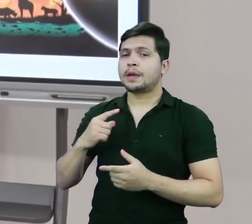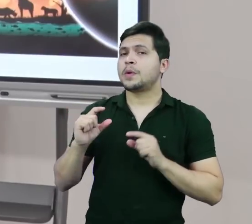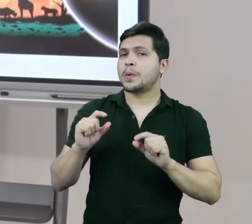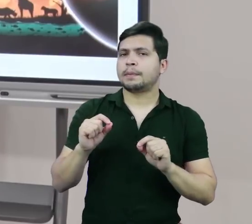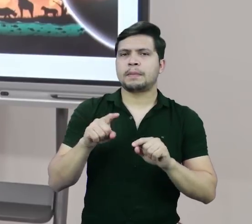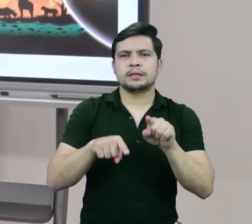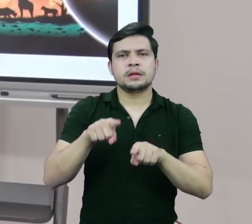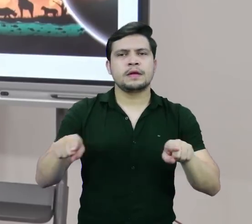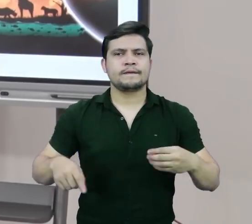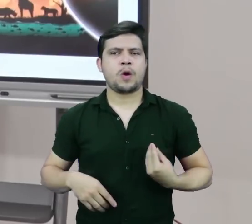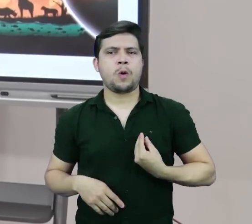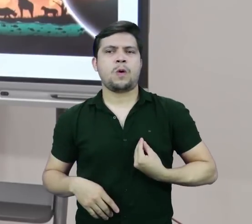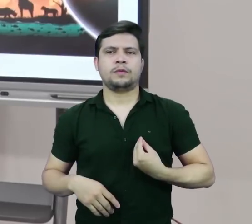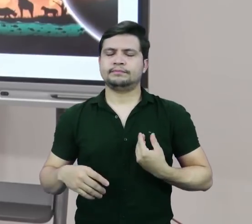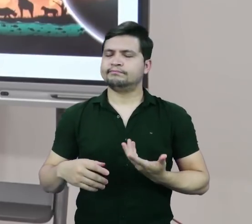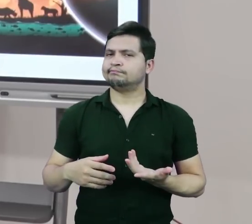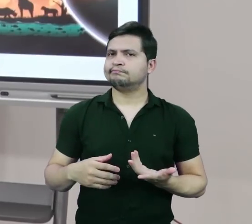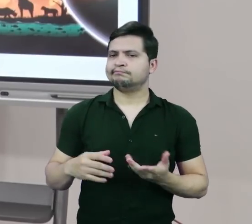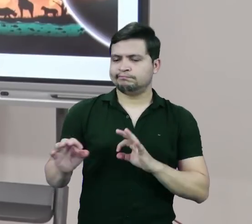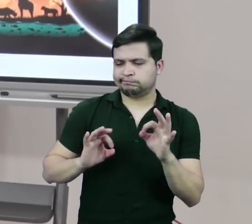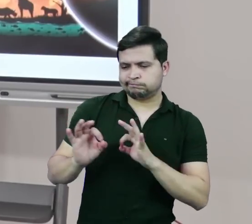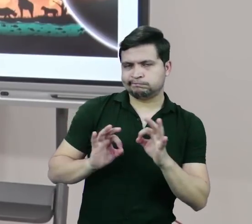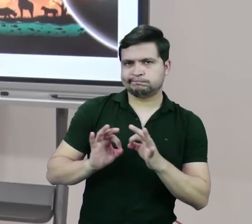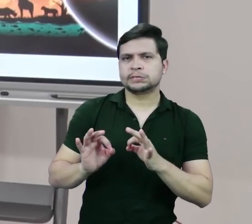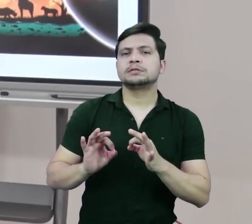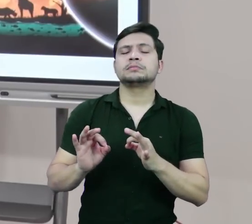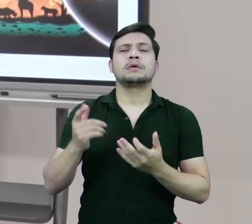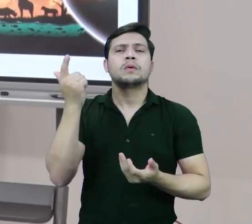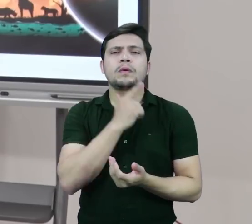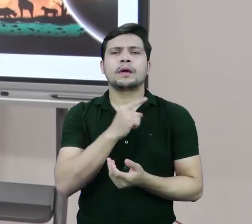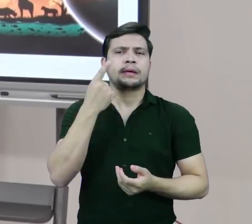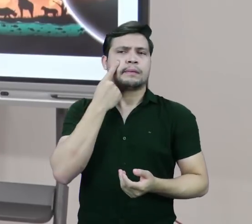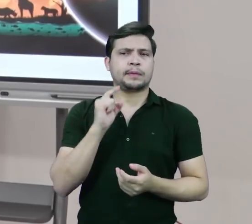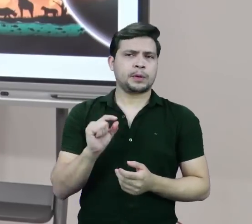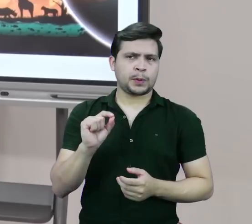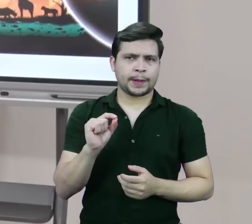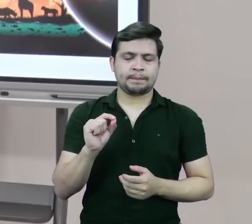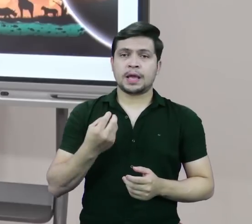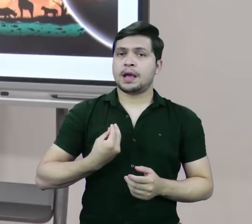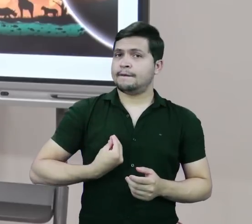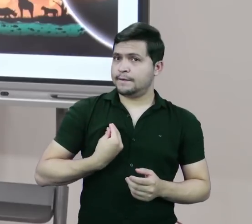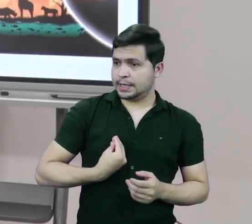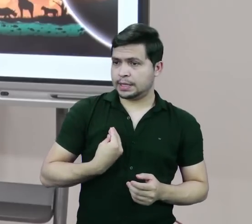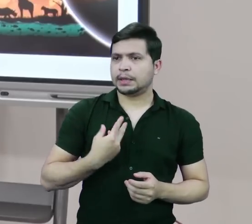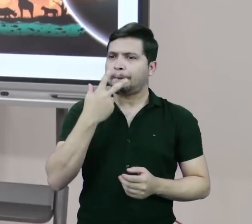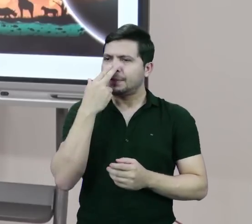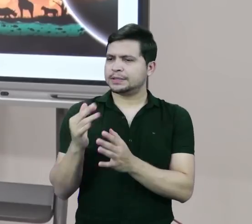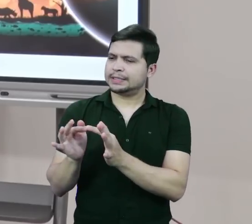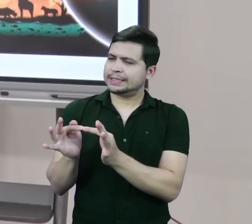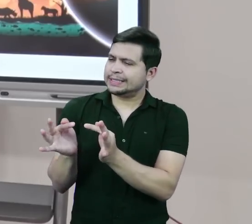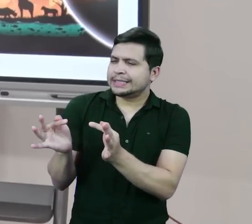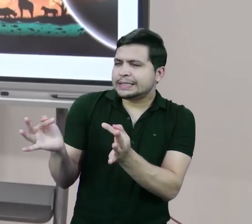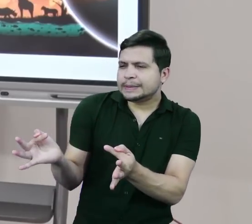Aqui nós temos os níveis de organização da vida, né? Os seres vivos, a gente consegue perceber que a vida, ela vai do